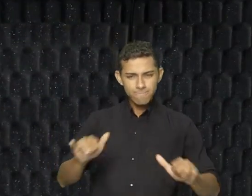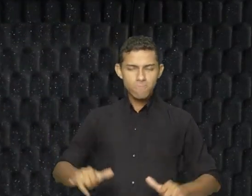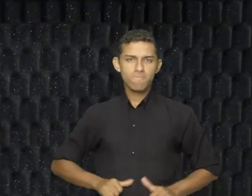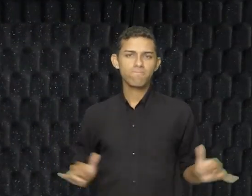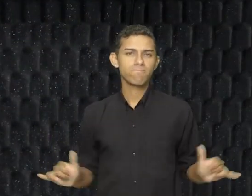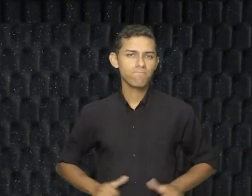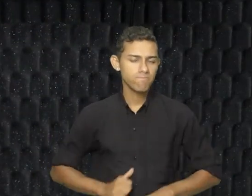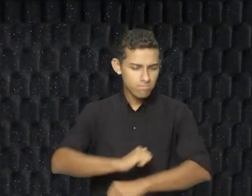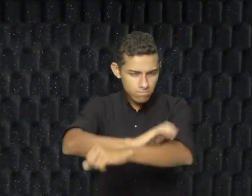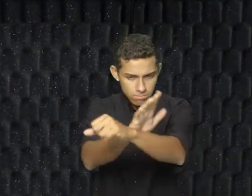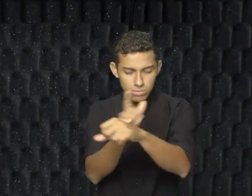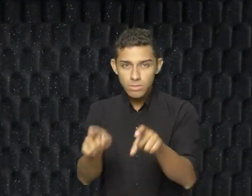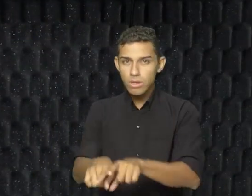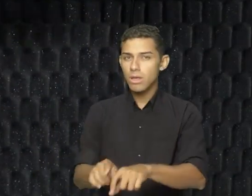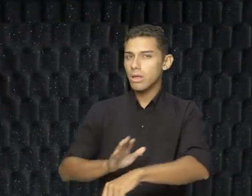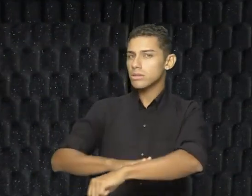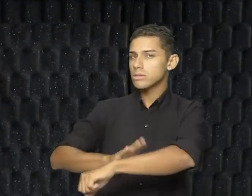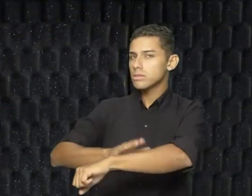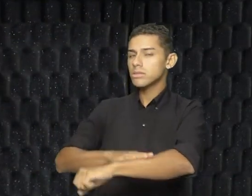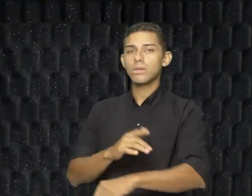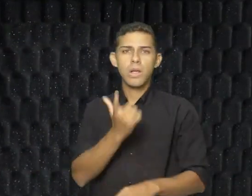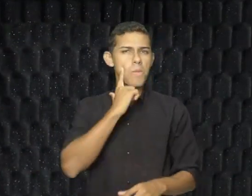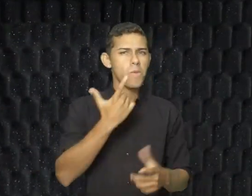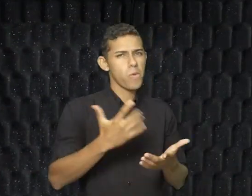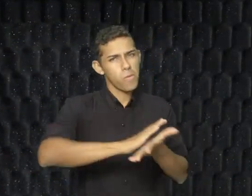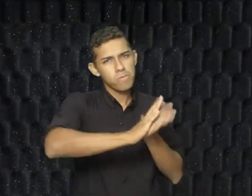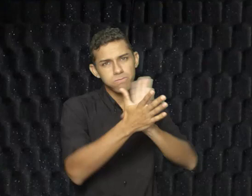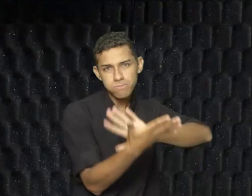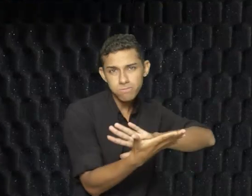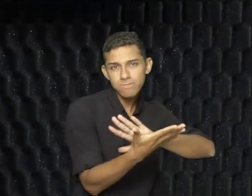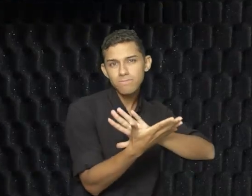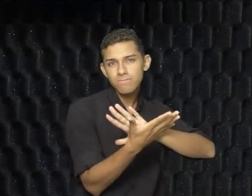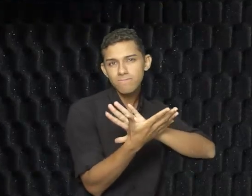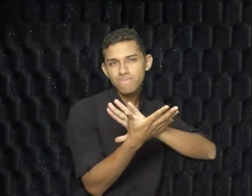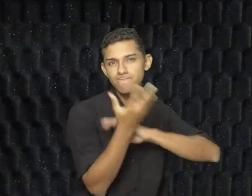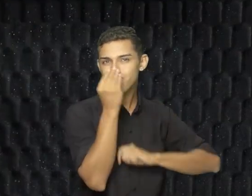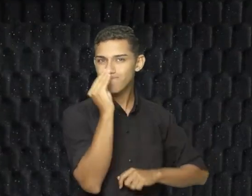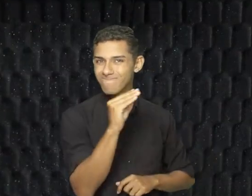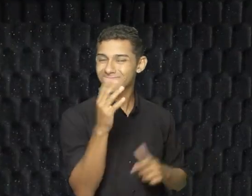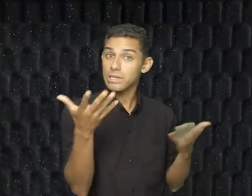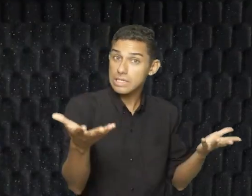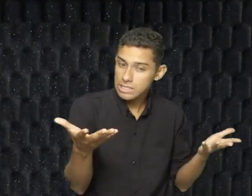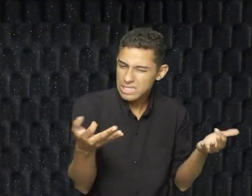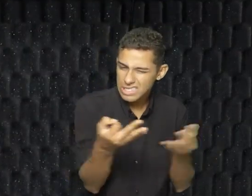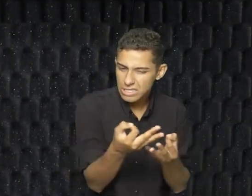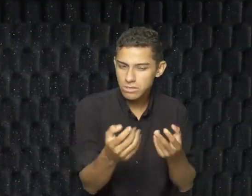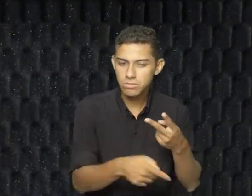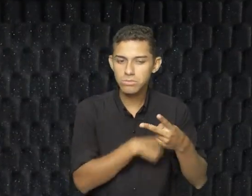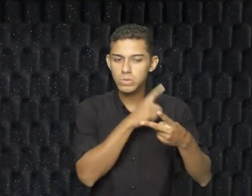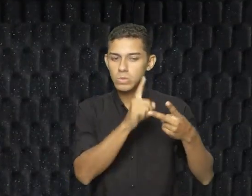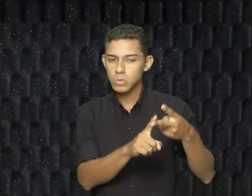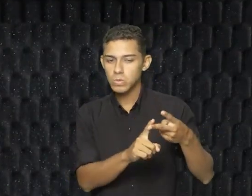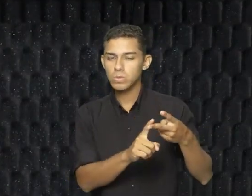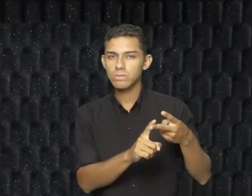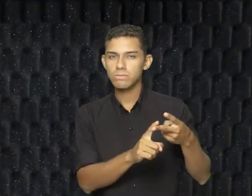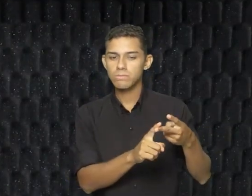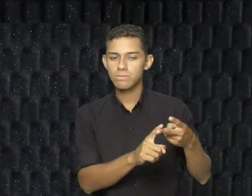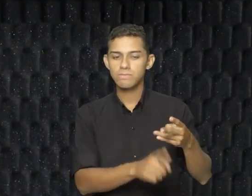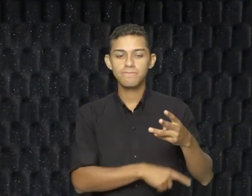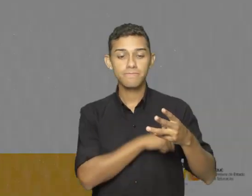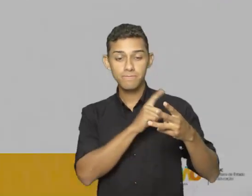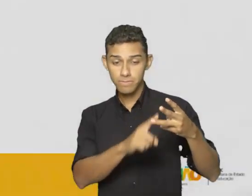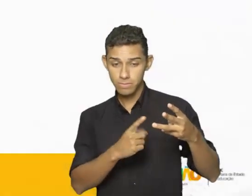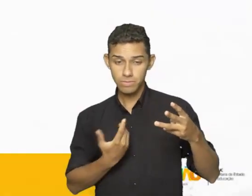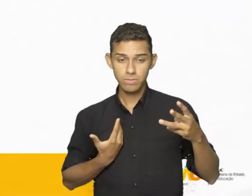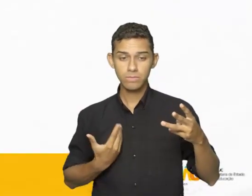étnico-raciais ou simplesmente nas questões discriminatórias. Então, perfeita aí o item 2, perfeito.